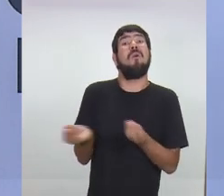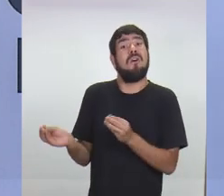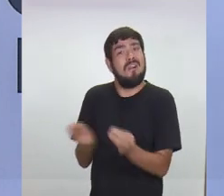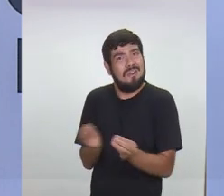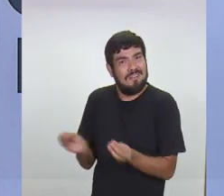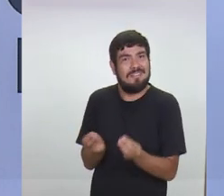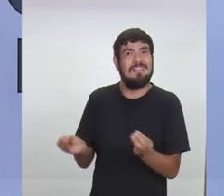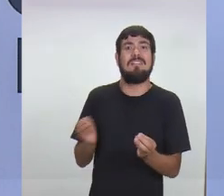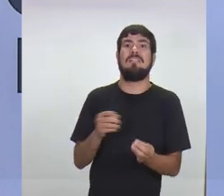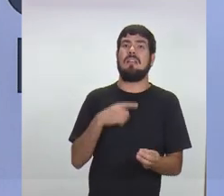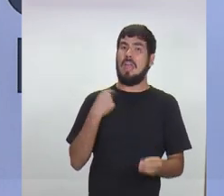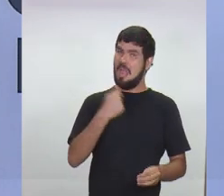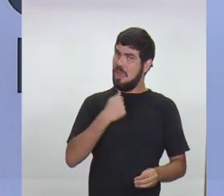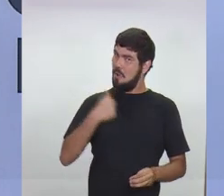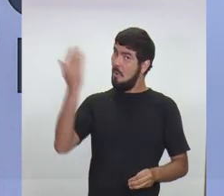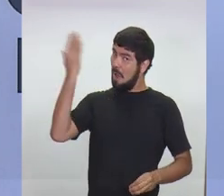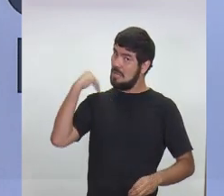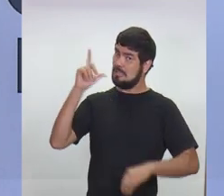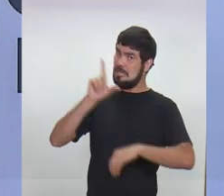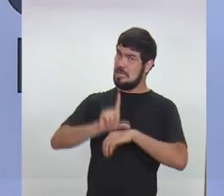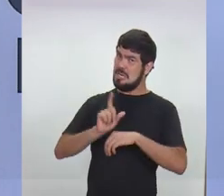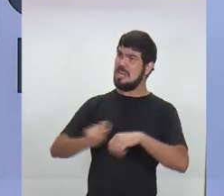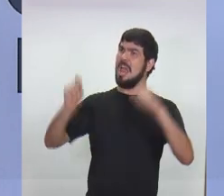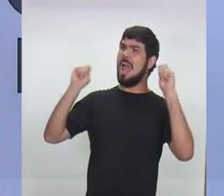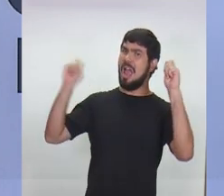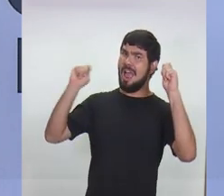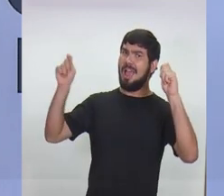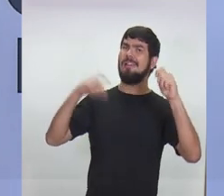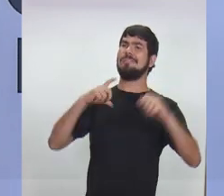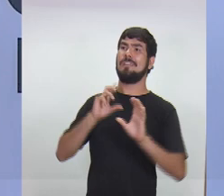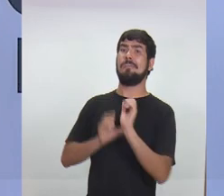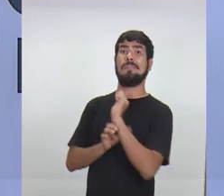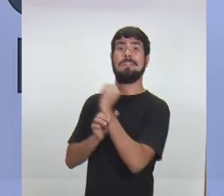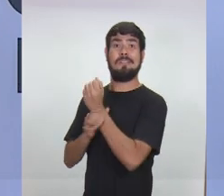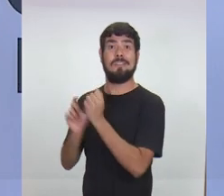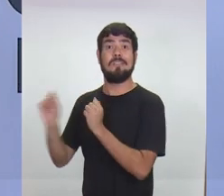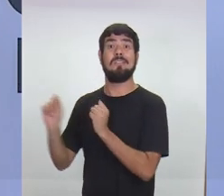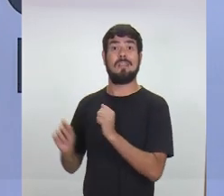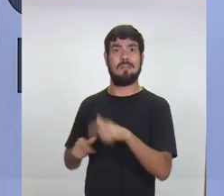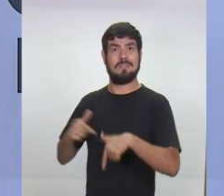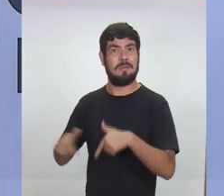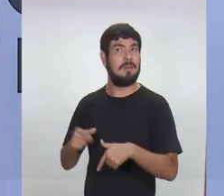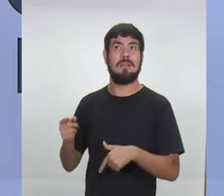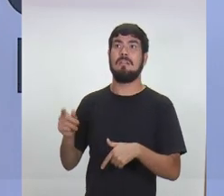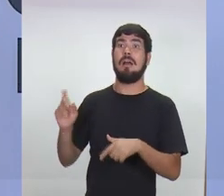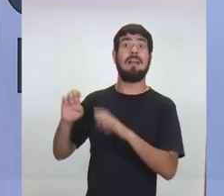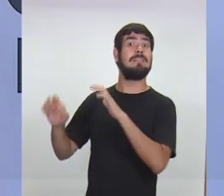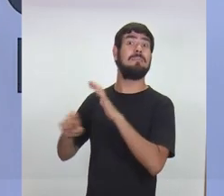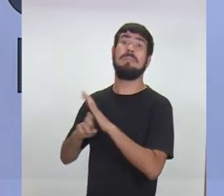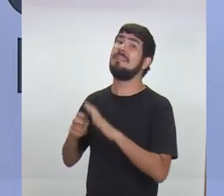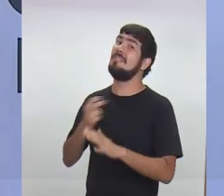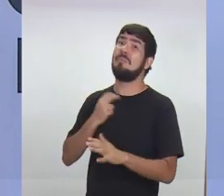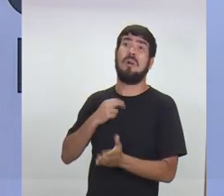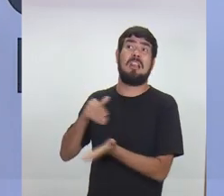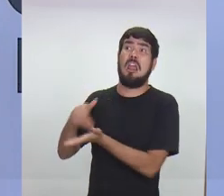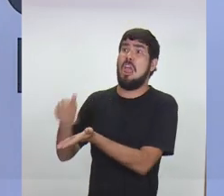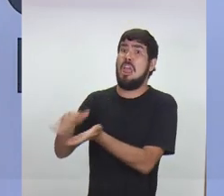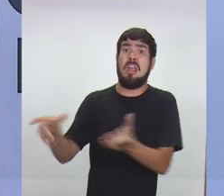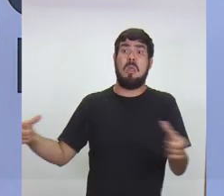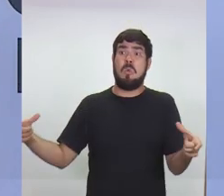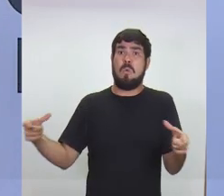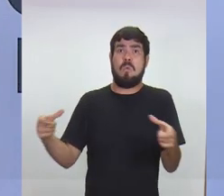nós vamos indicar lhe sempre defendendo o emprego as empresas têm que ter como contrapartida que não pode demitir não pode reduzir o número de